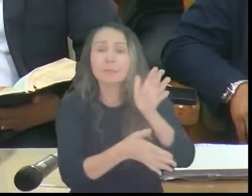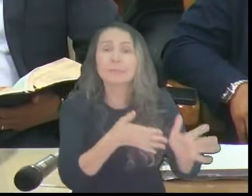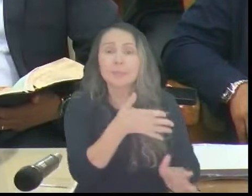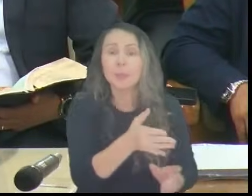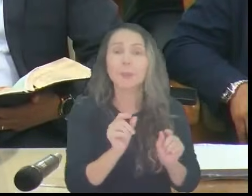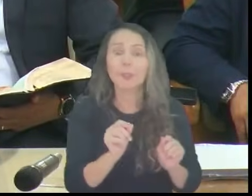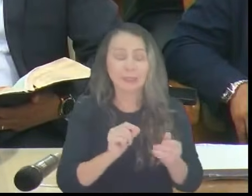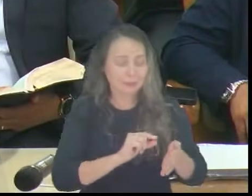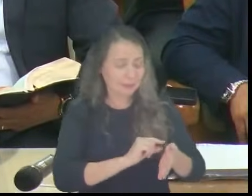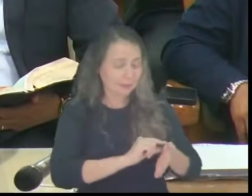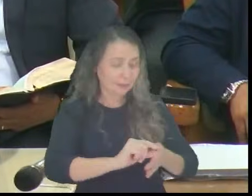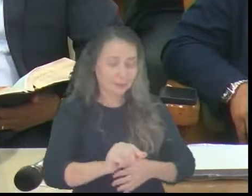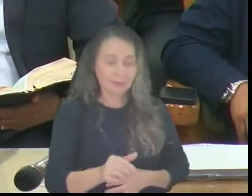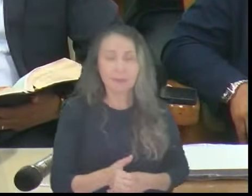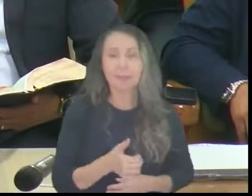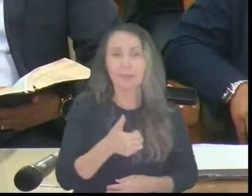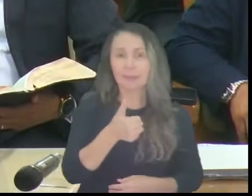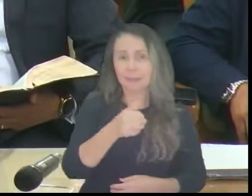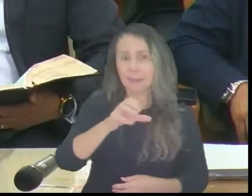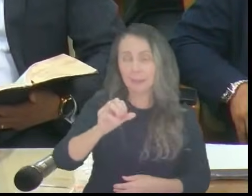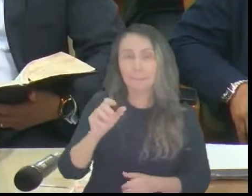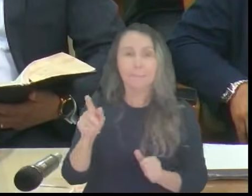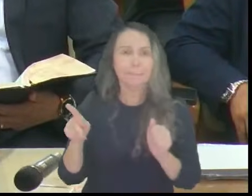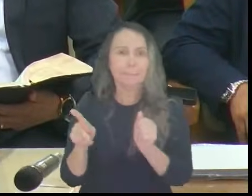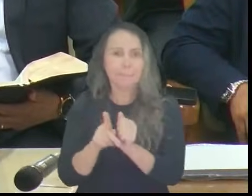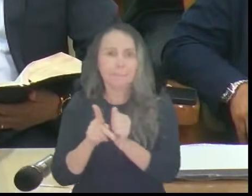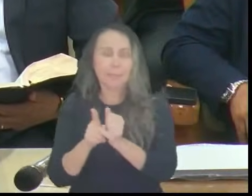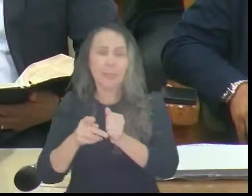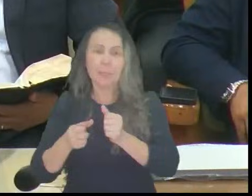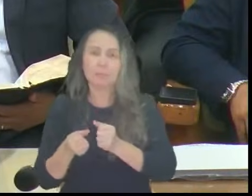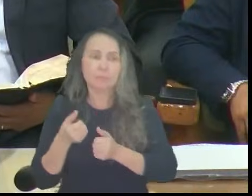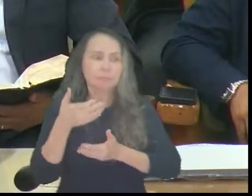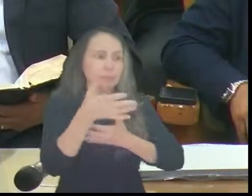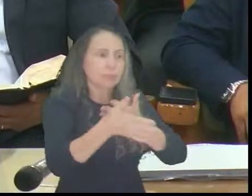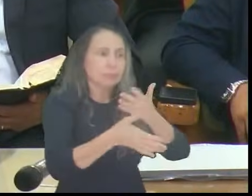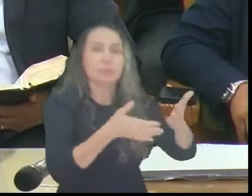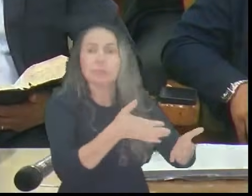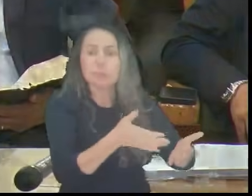Versículo 19, olha o que foi que Pedro disse, o que Pedro respondeu.